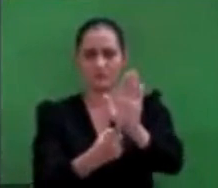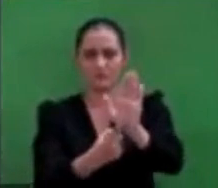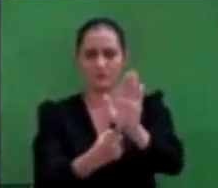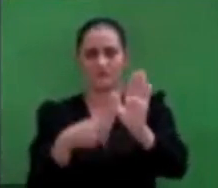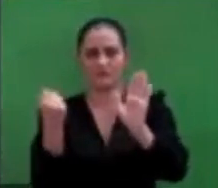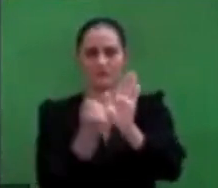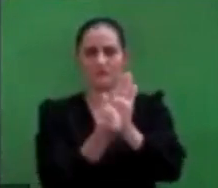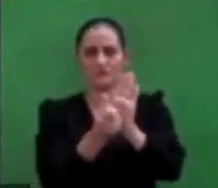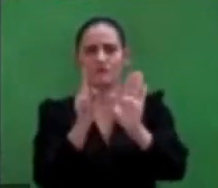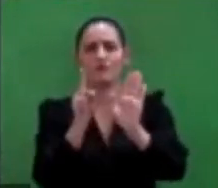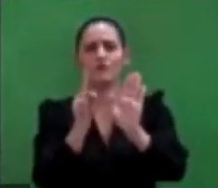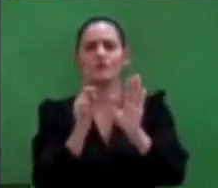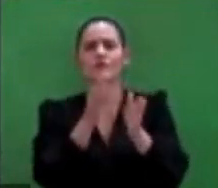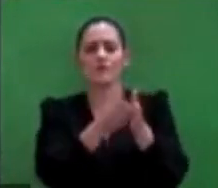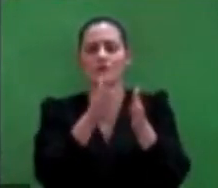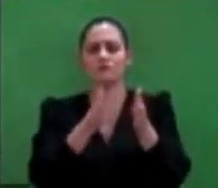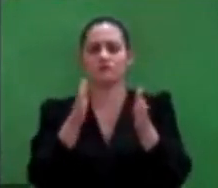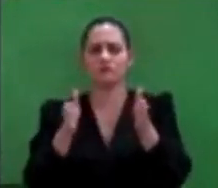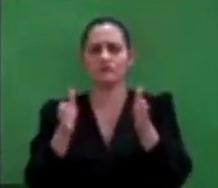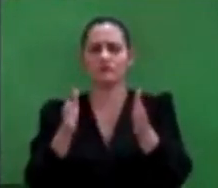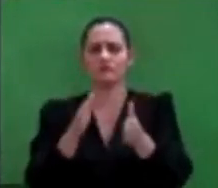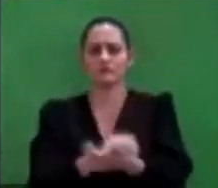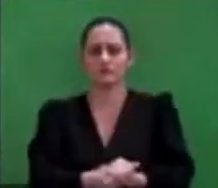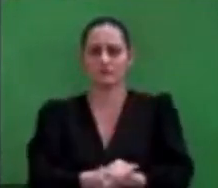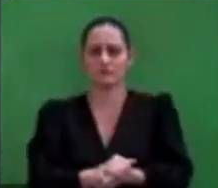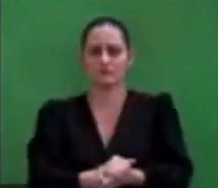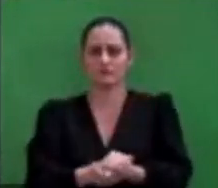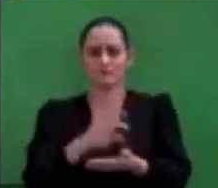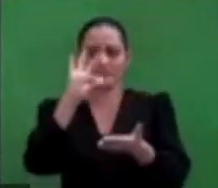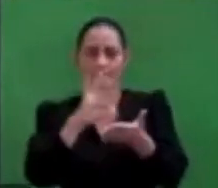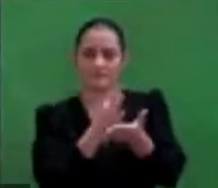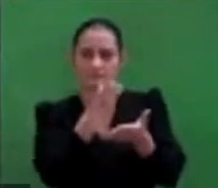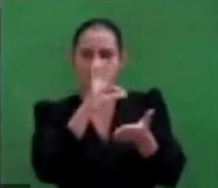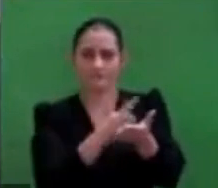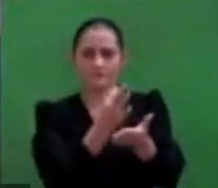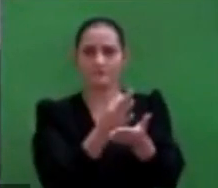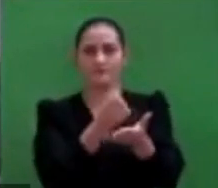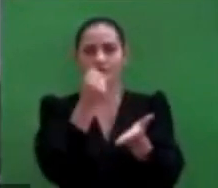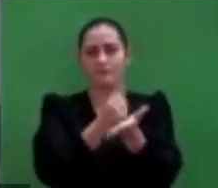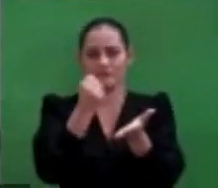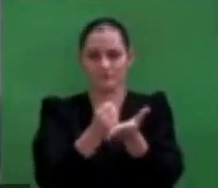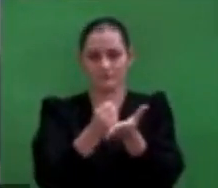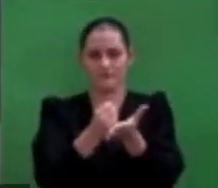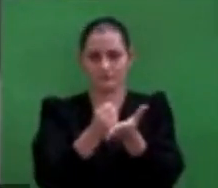O que está em processo de contratação, senhores deputados?